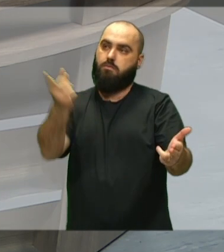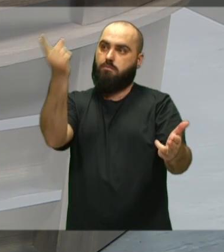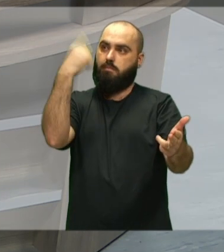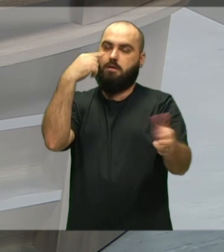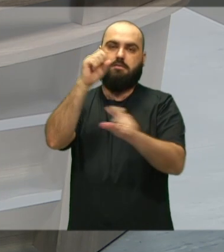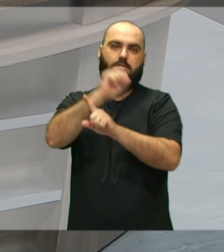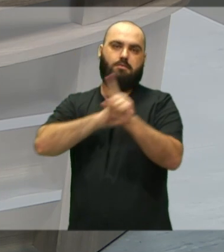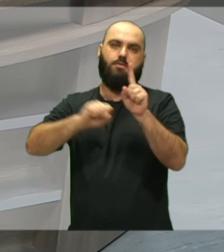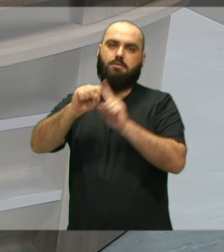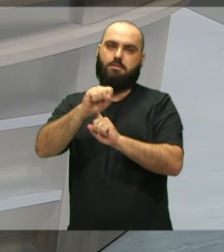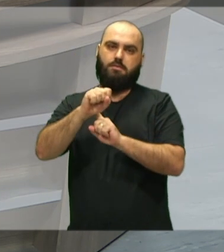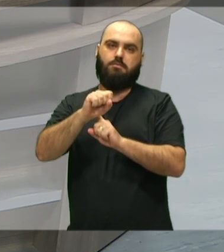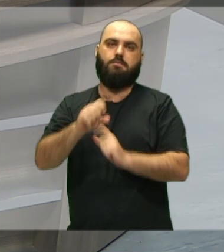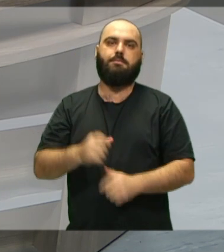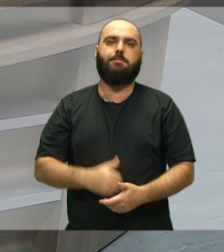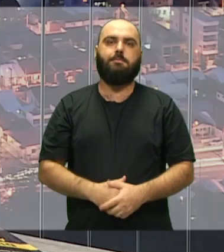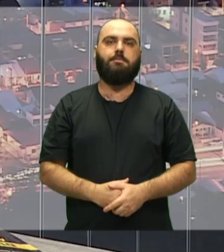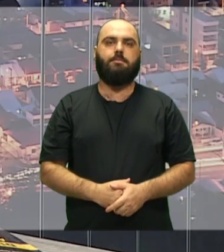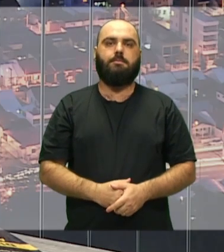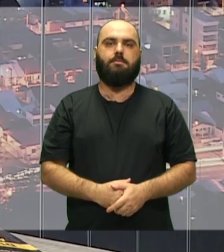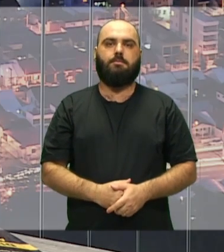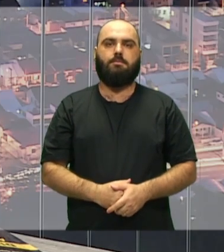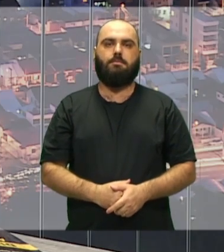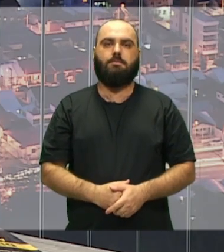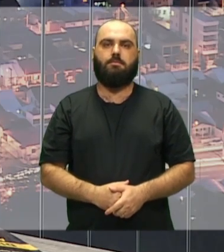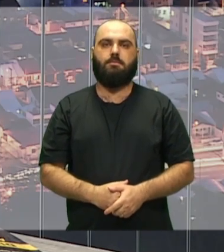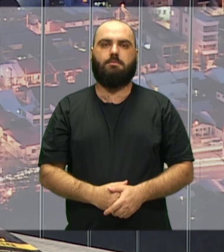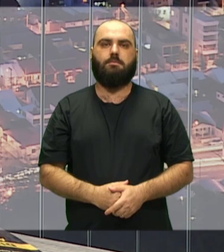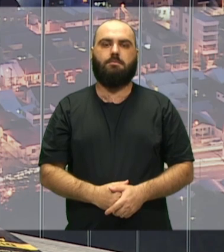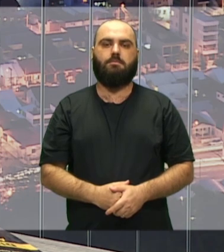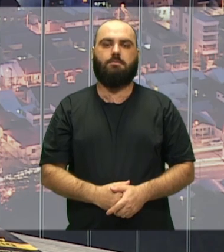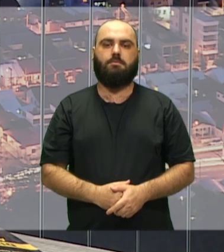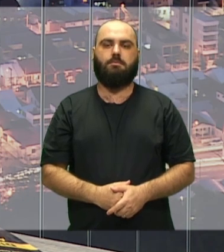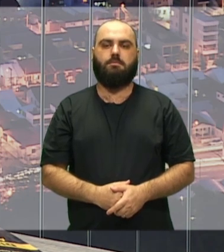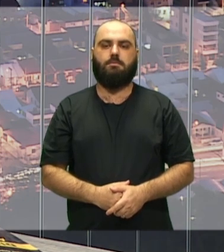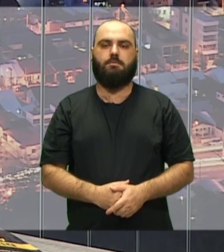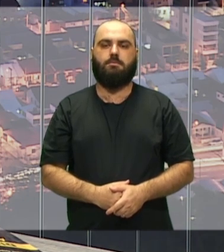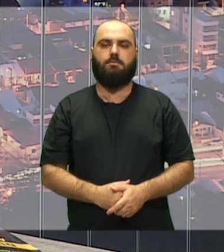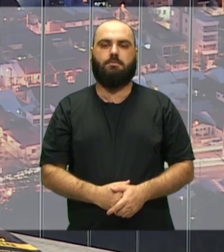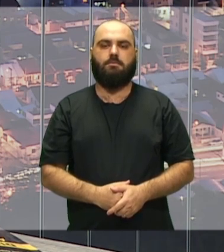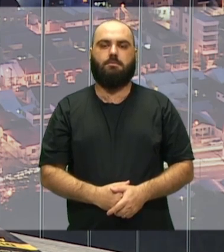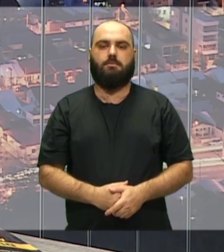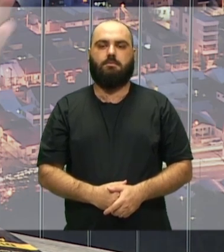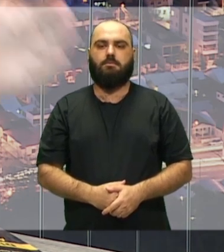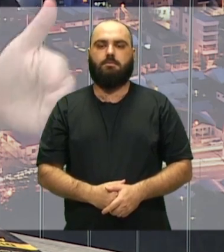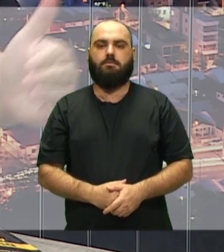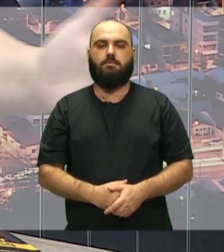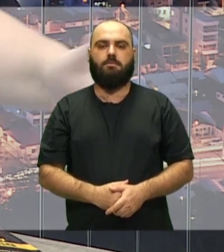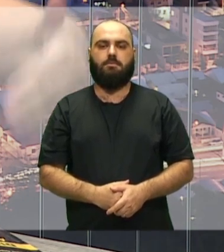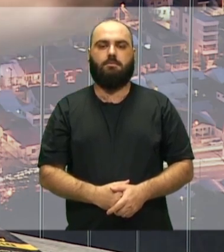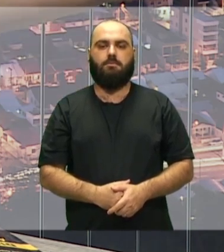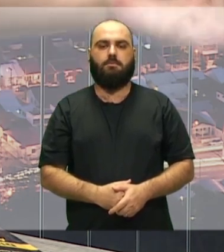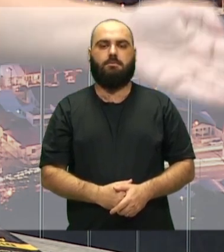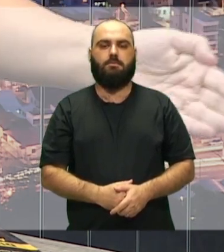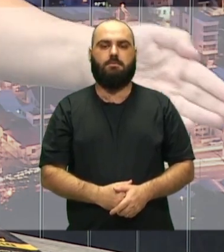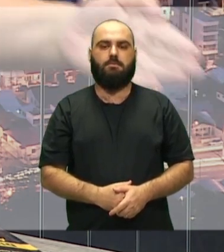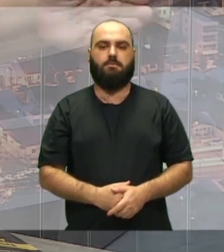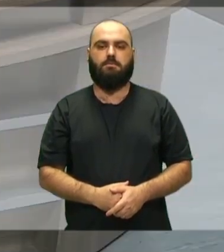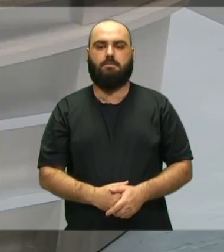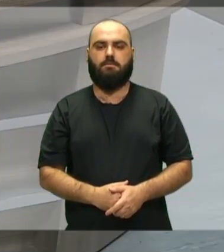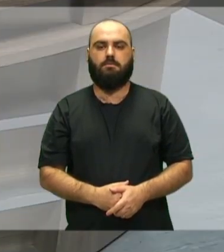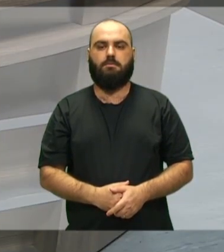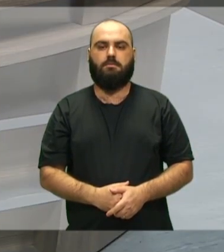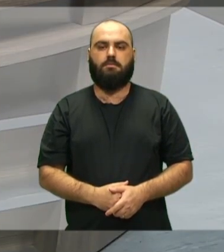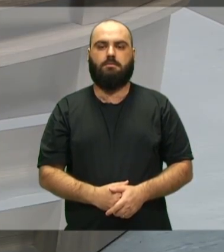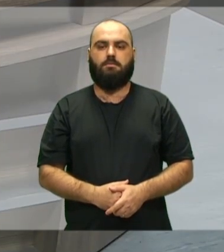direito tem que acompanhar. E falando agora em avanço, né? Um avanço muito grande, trazido inclusive por uma pesquisa